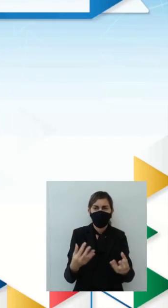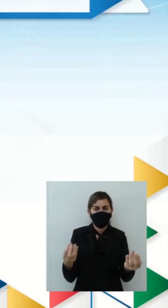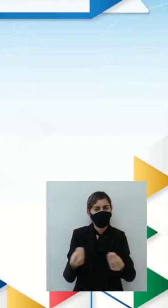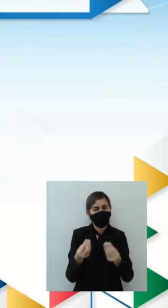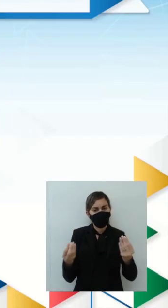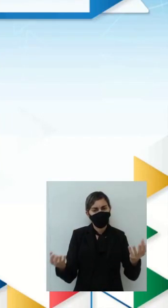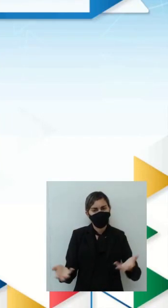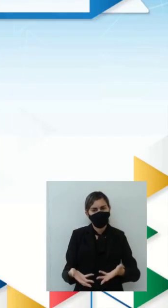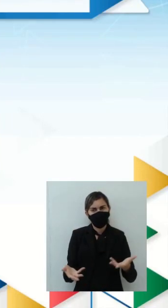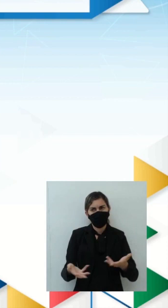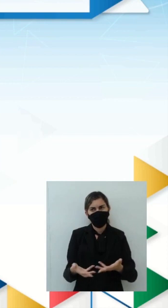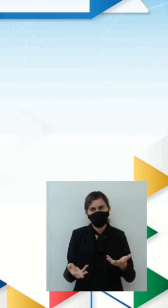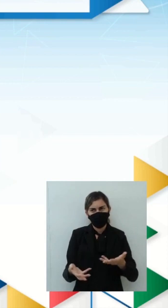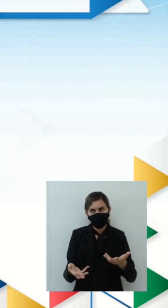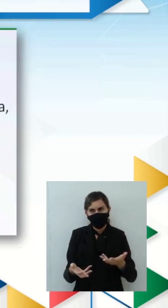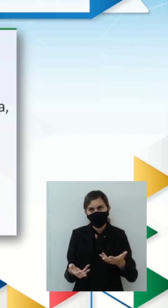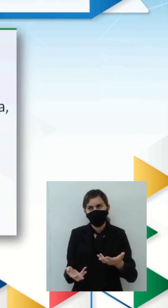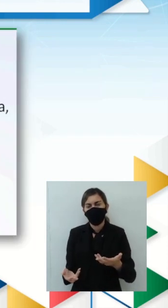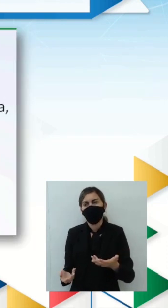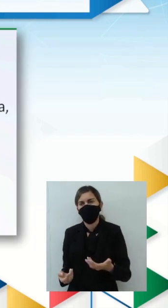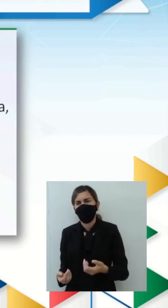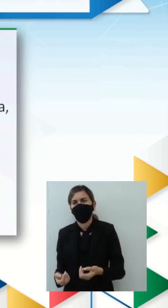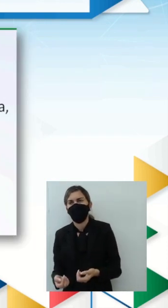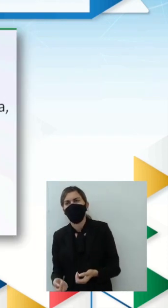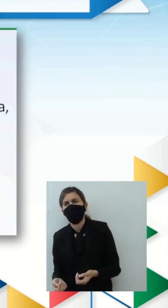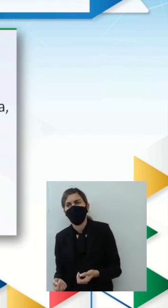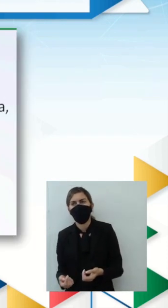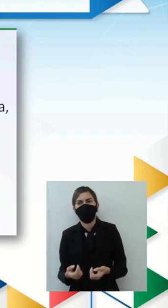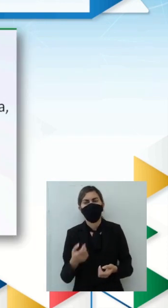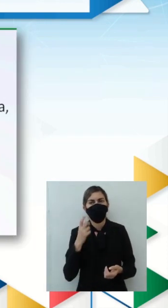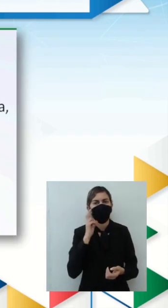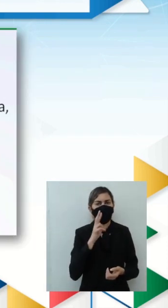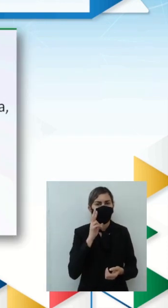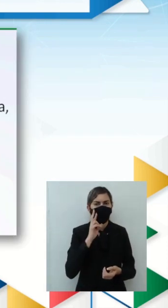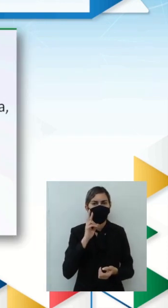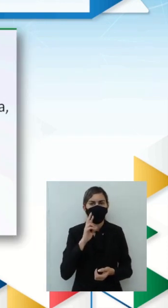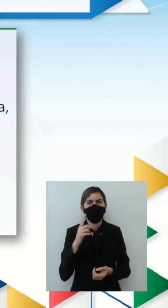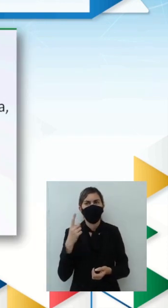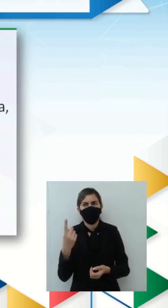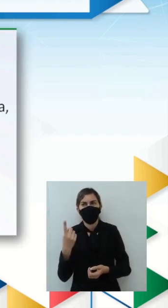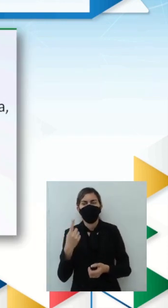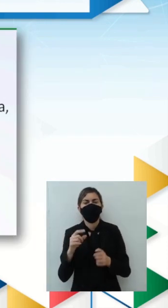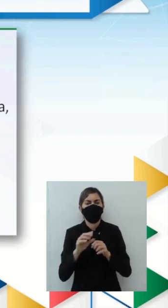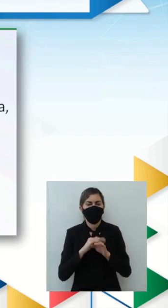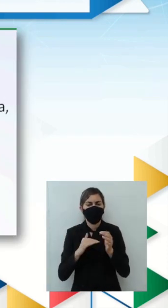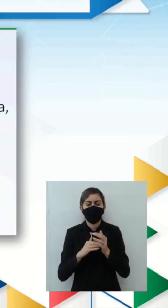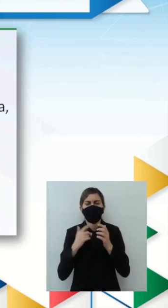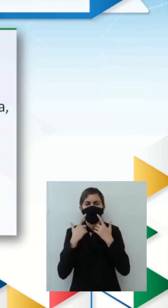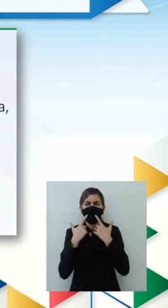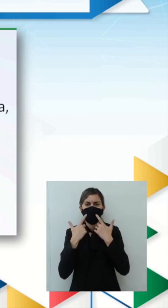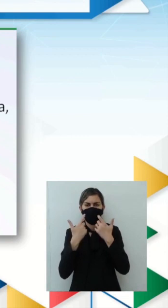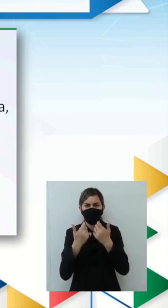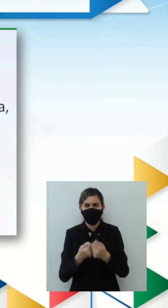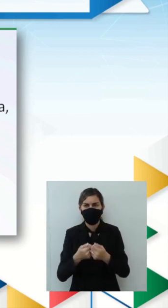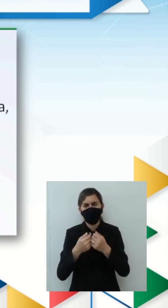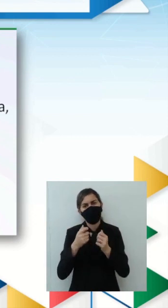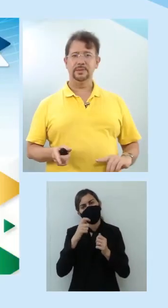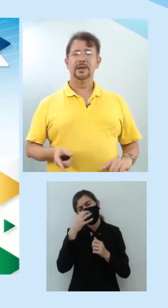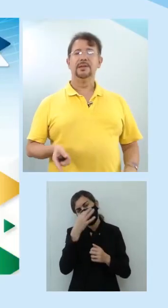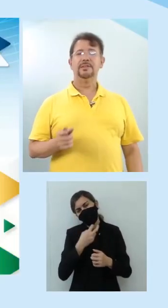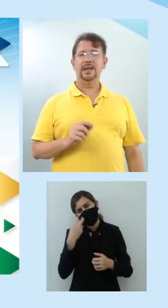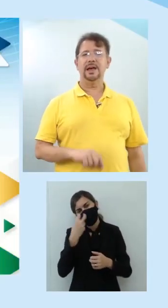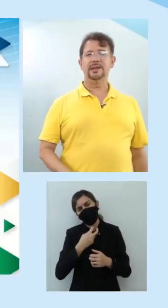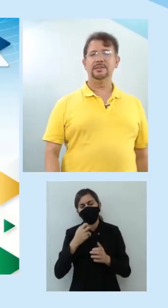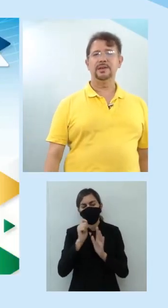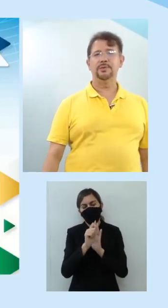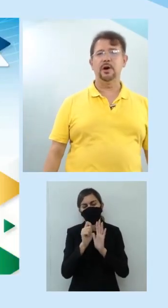hoje. Então, olha a articulação. E lembrem-se, toda a produção linguística, seja ela oral ou escrita,